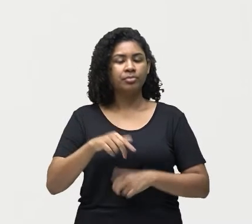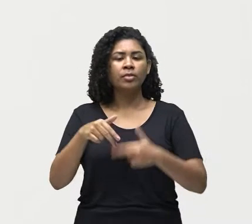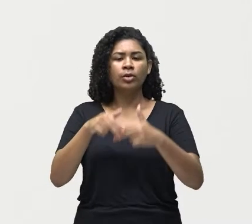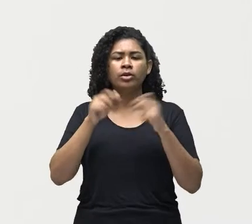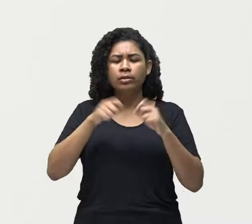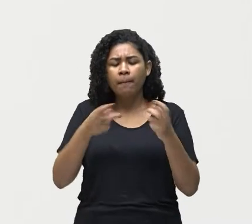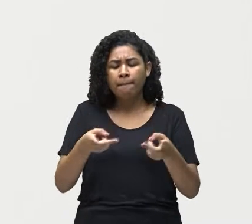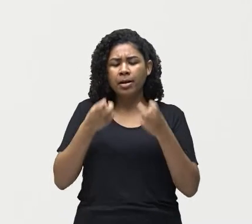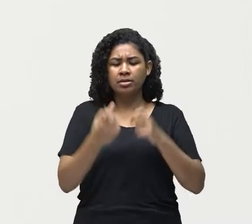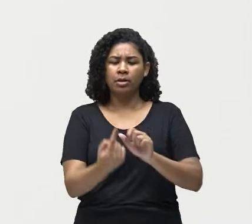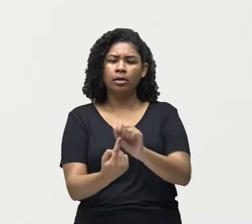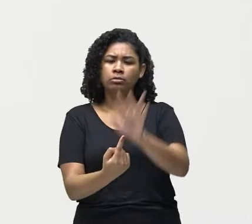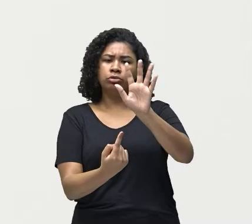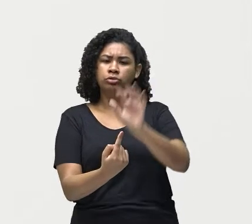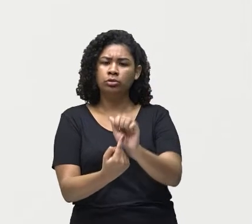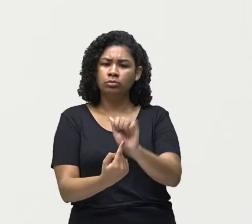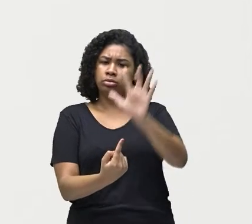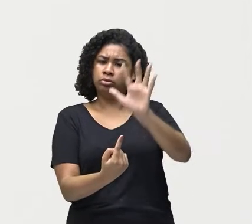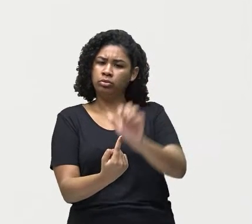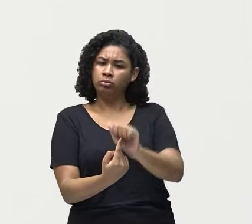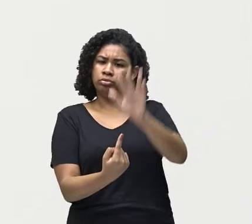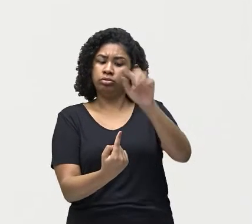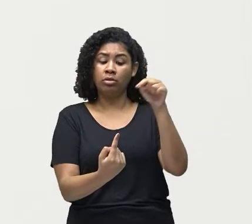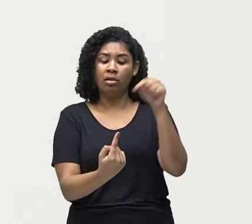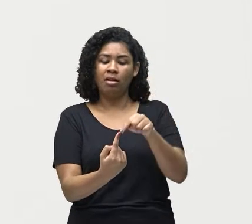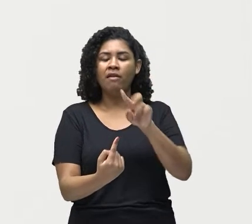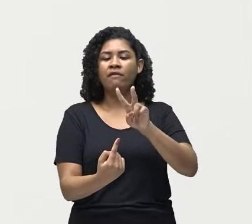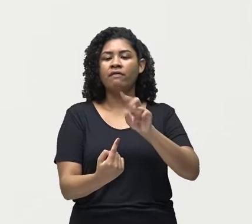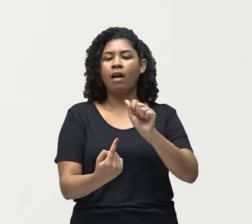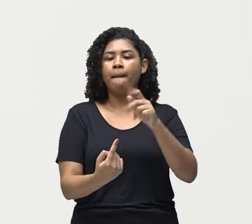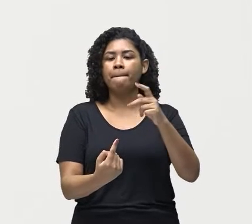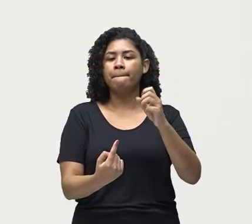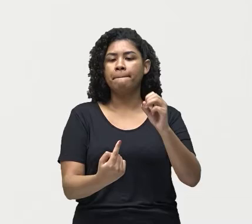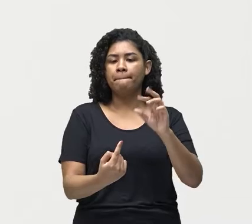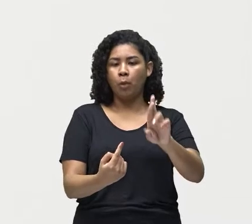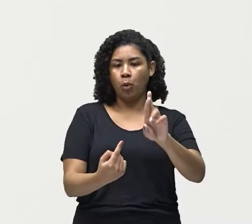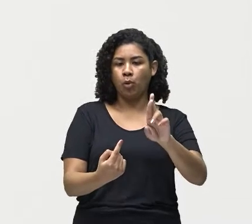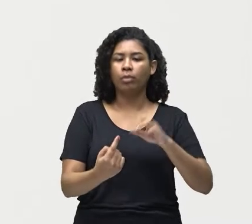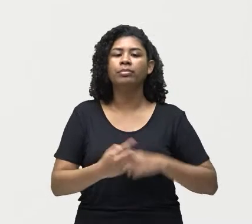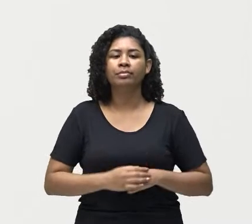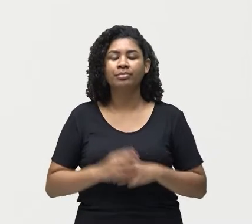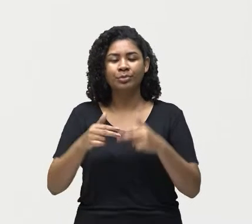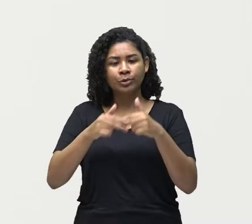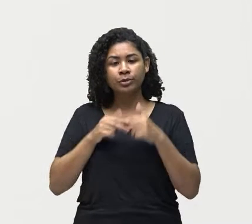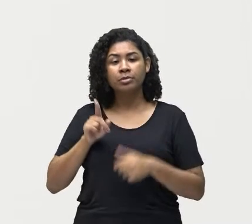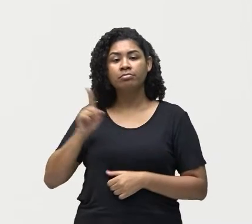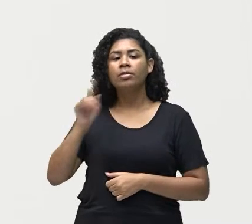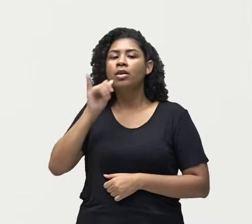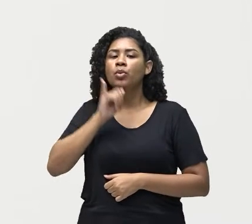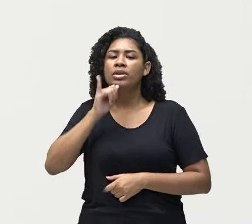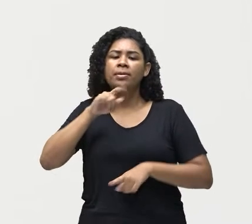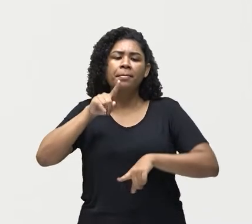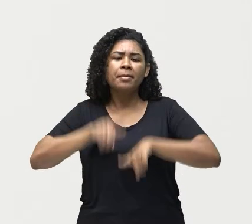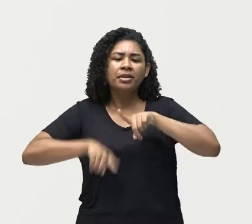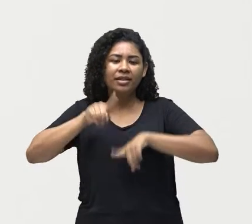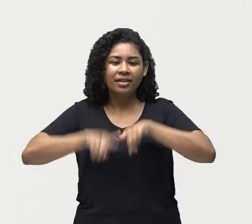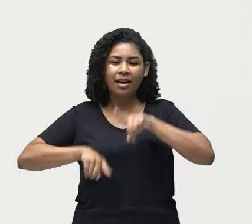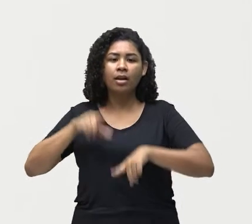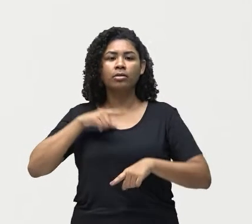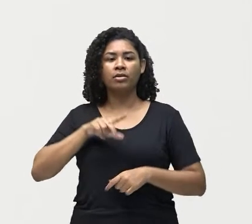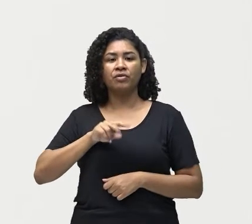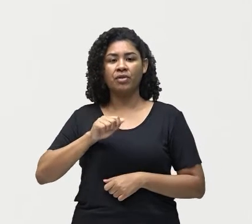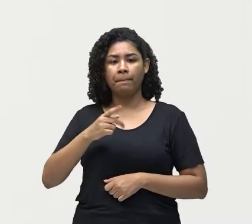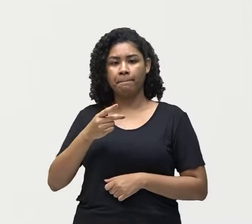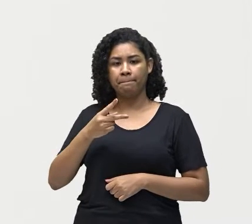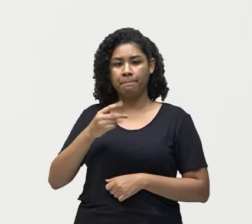fumacinha saindo, que é o quê? É o vapor. Tá? Então, a gente observa aqui, ó, exemplos de máquinas onde o vapor aqui,